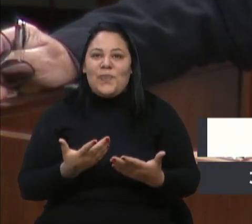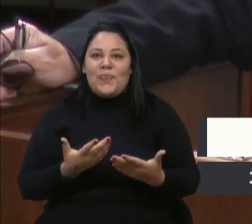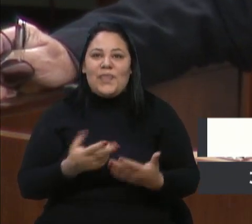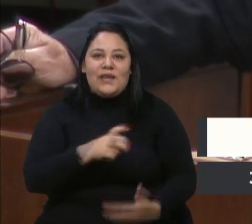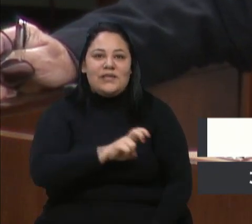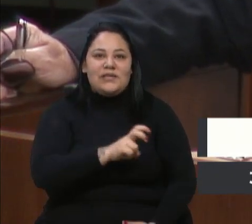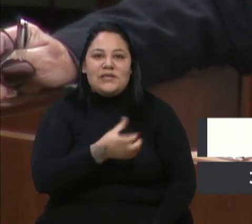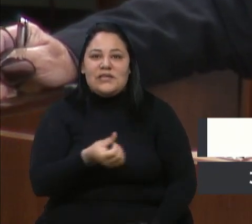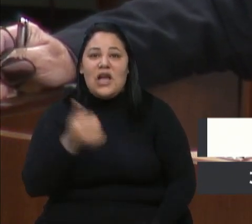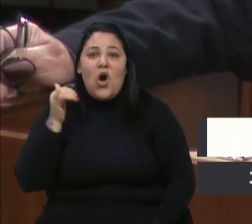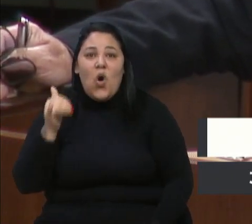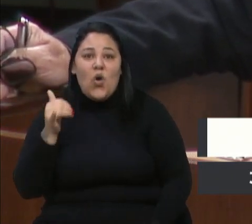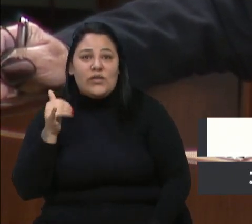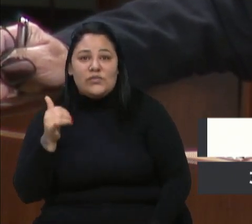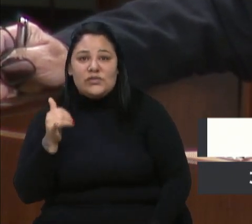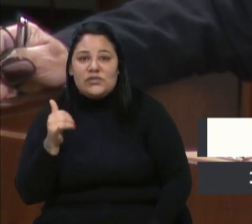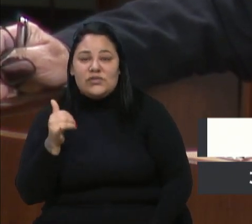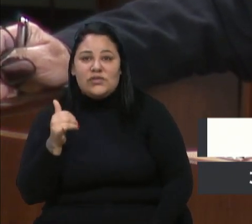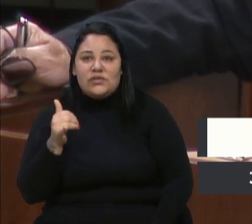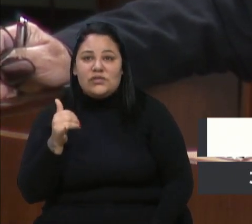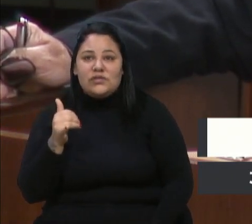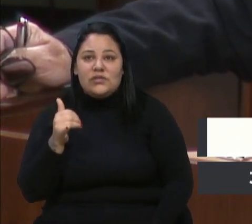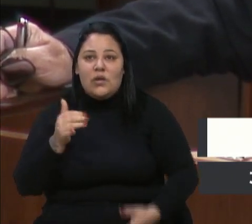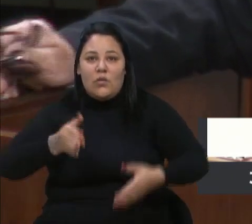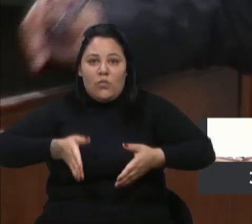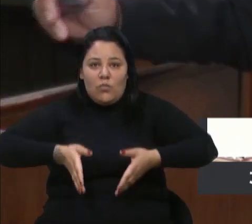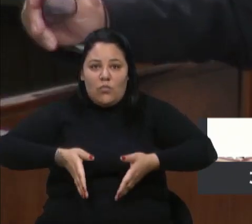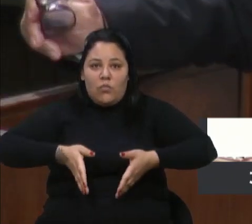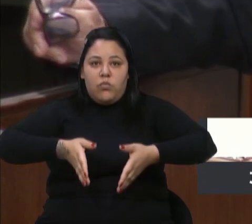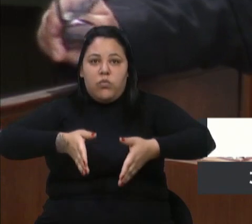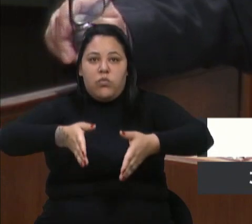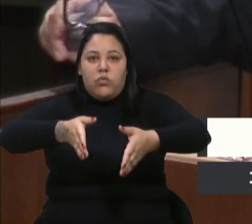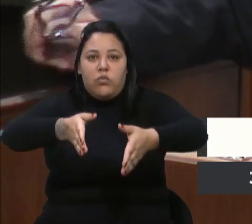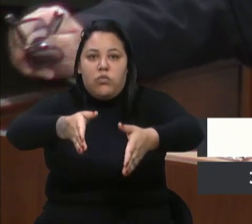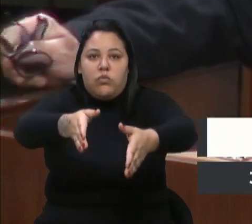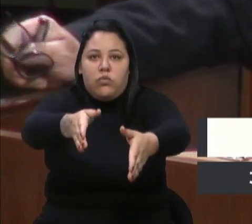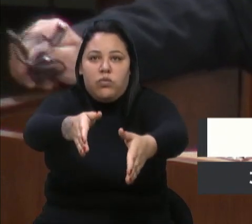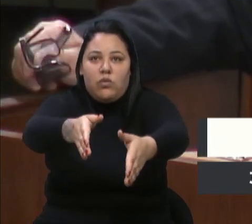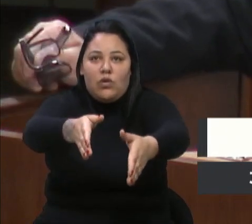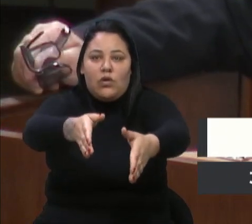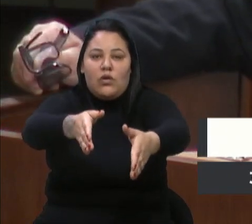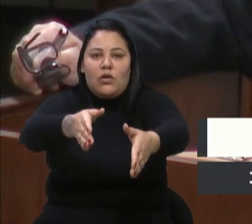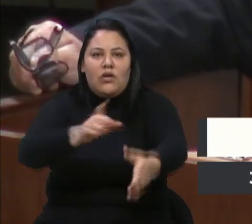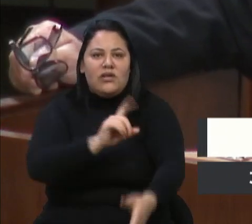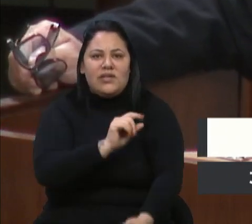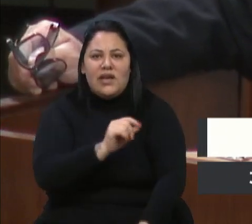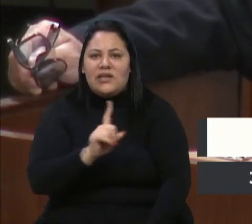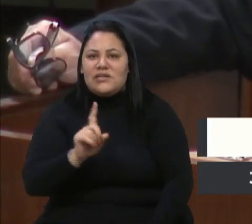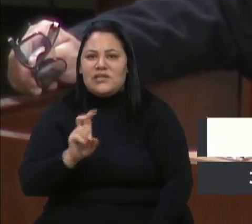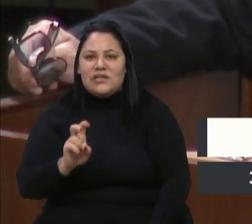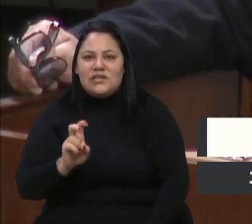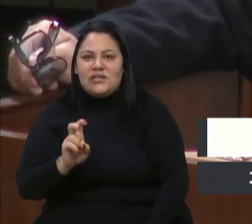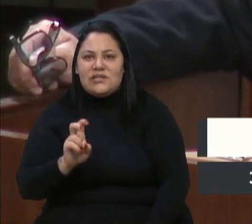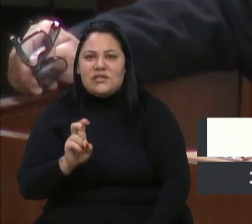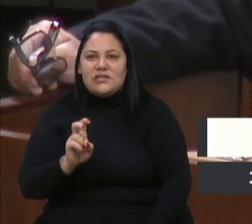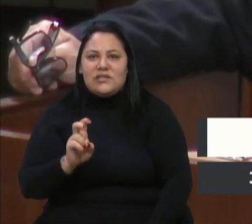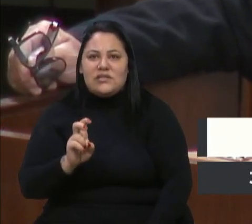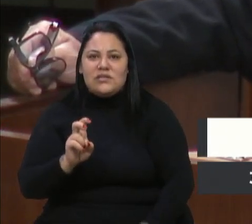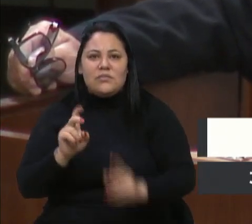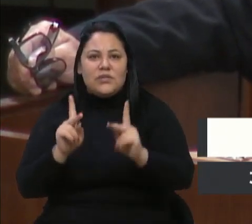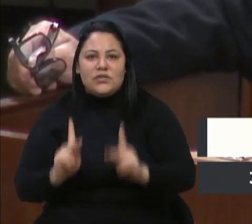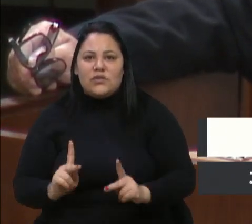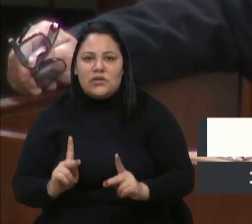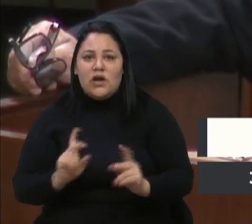5, 6 ônibus pela Moreira César, com 20, com 10, com 15, com 30 pessoas, onde poderia ter um